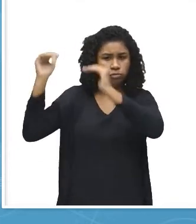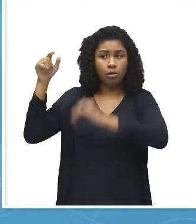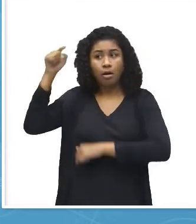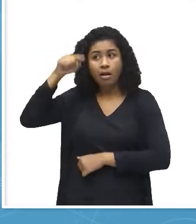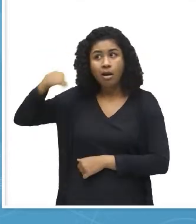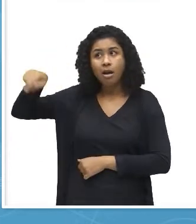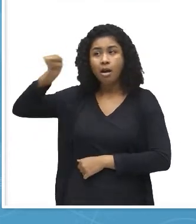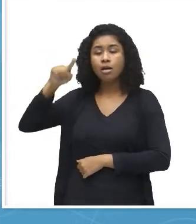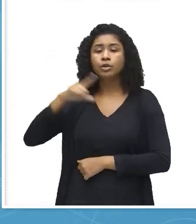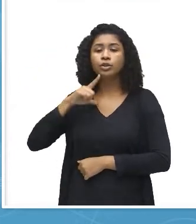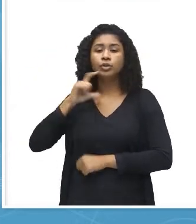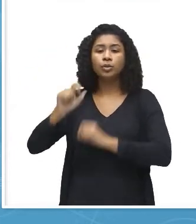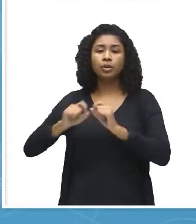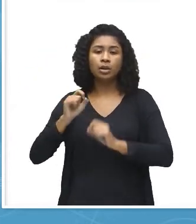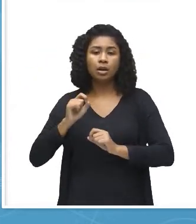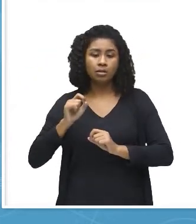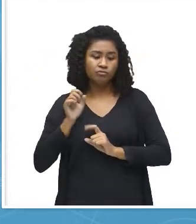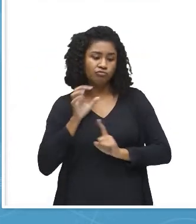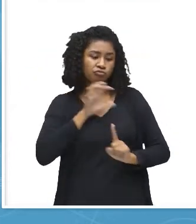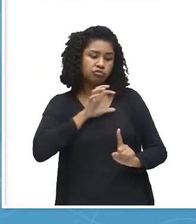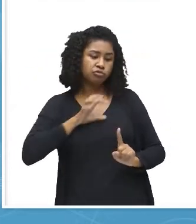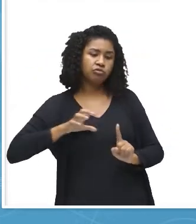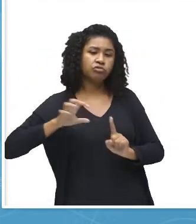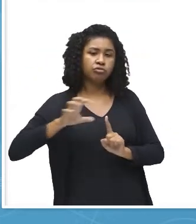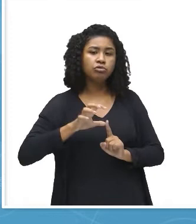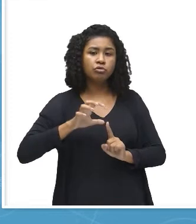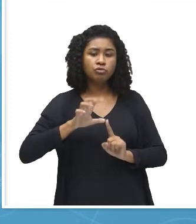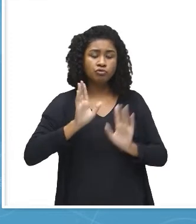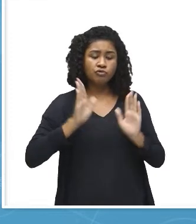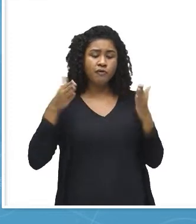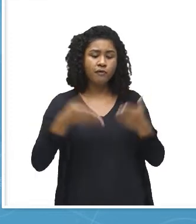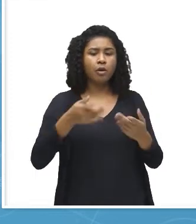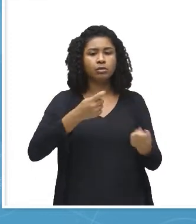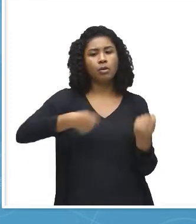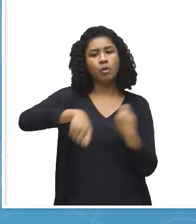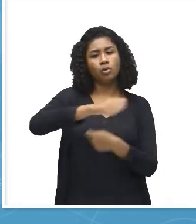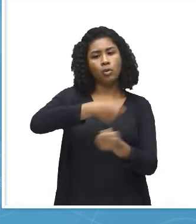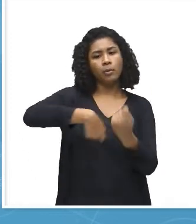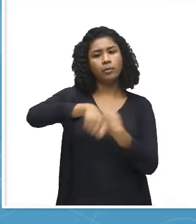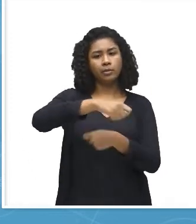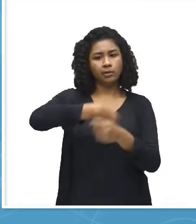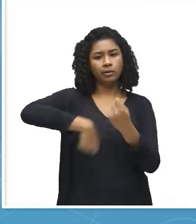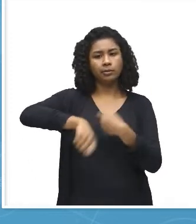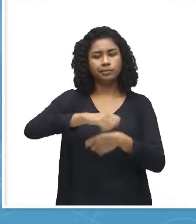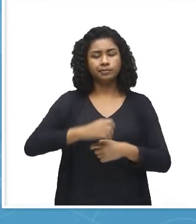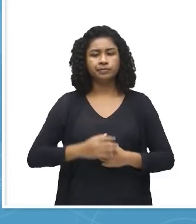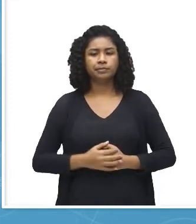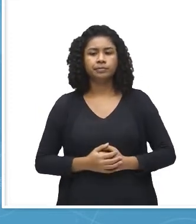tinham uma grande influência, principalmente na questão econômica. Adiante.